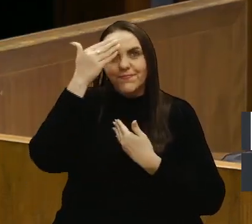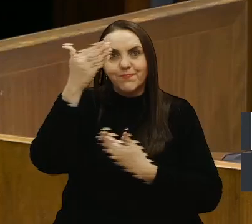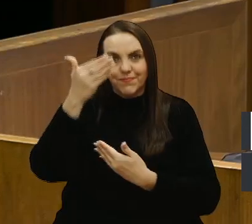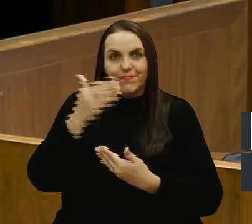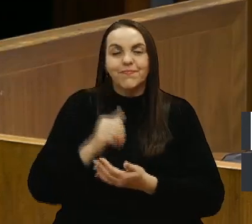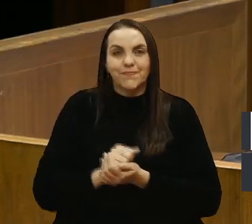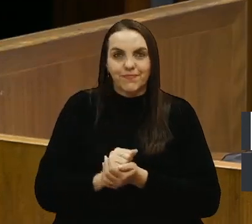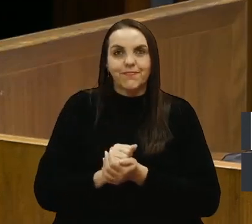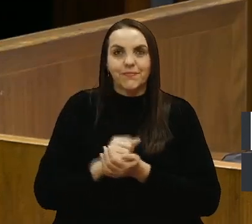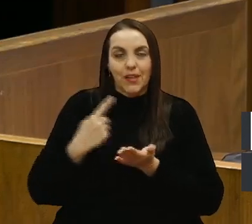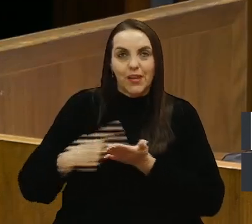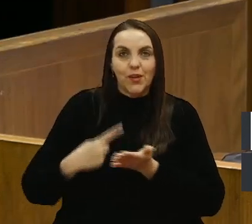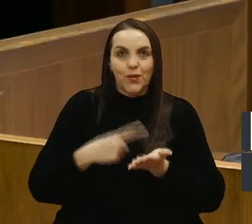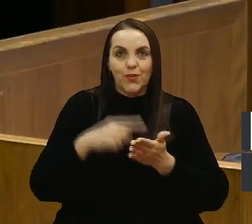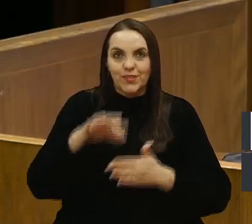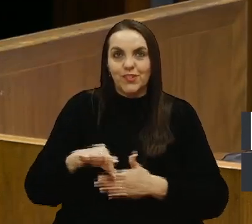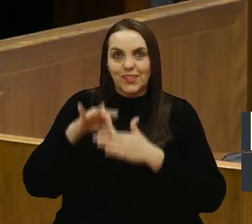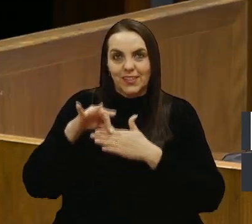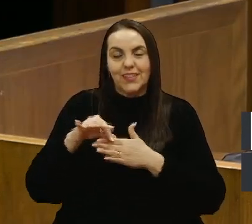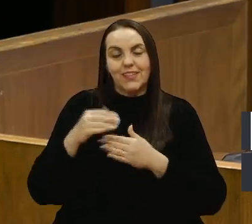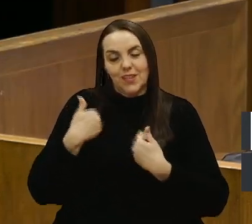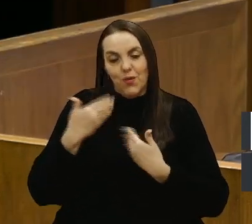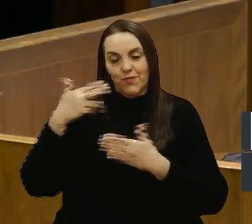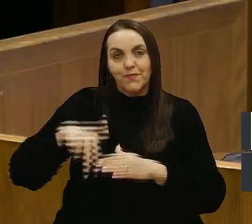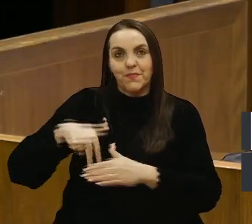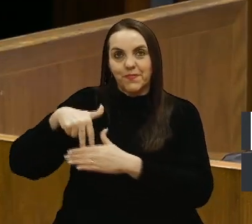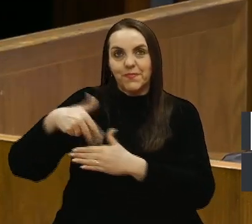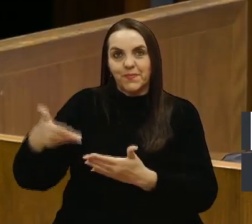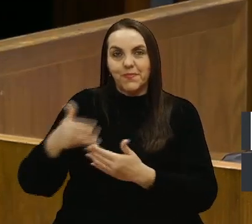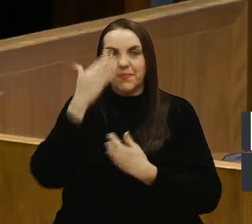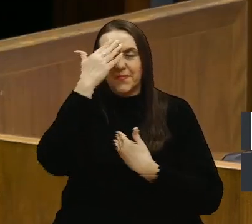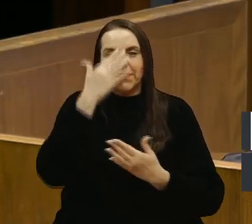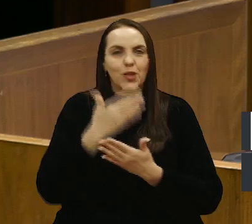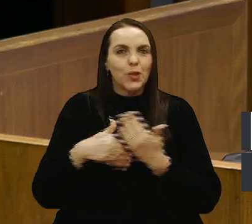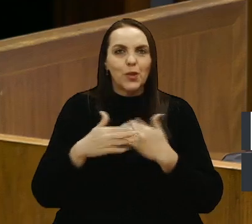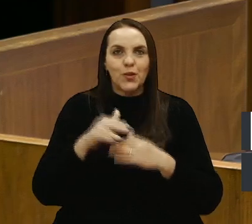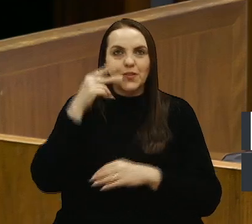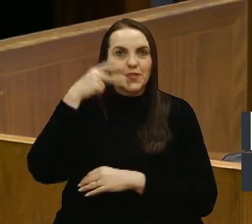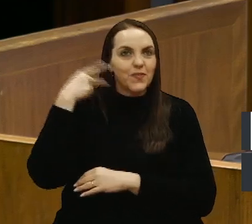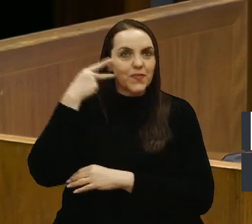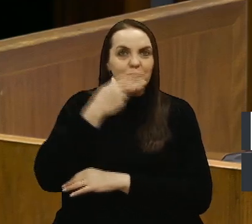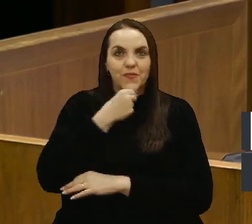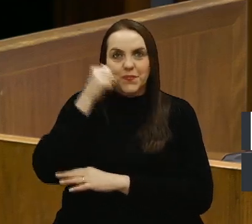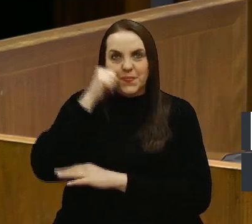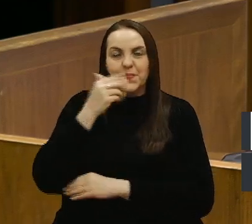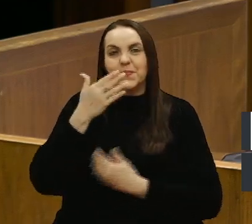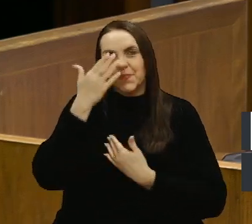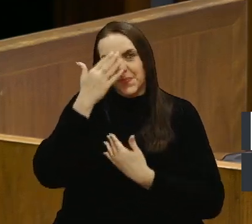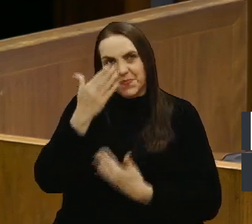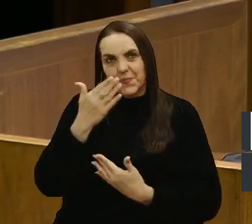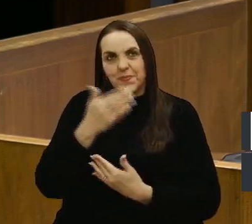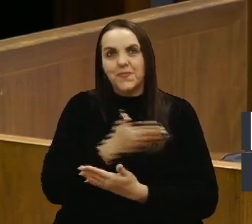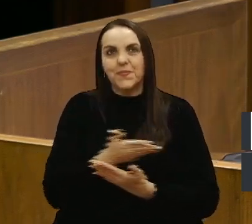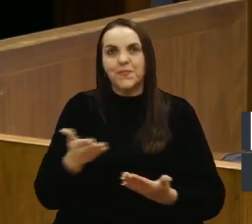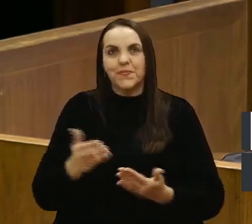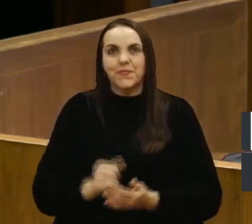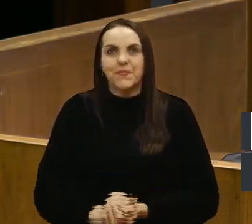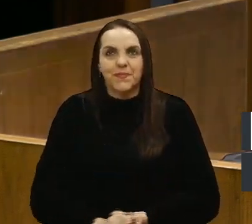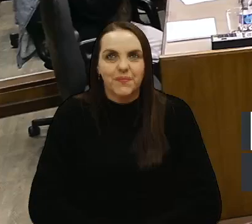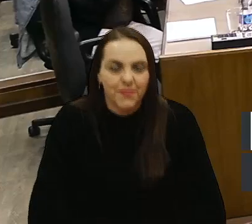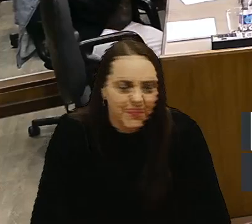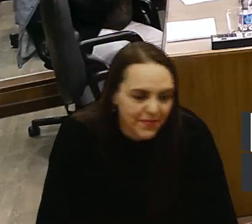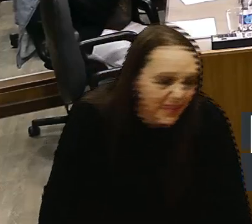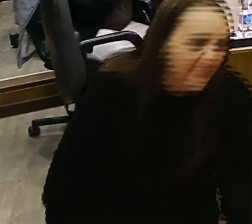agradecimento do acordo por estar aqui e agradecer a todas as vereadoras e vereadores. Era isso que eu tinha para colocar.